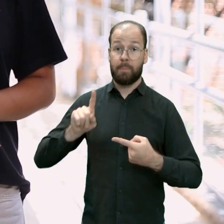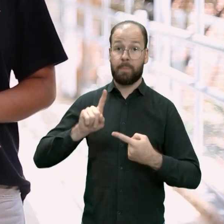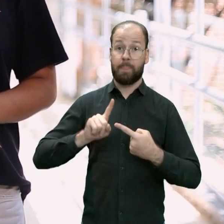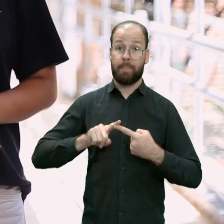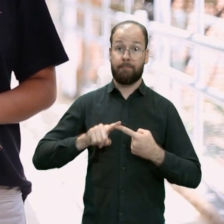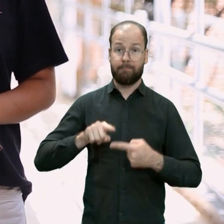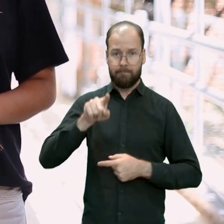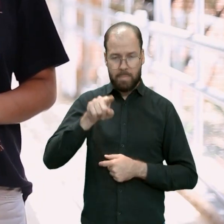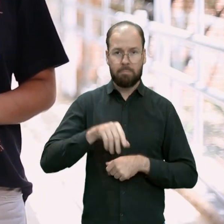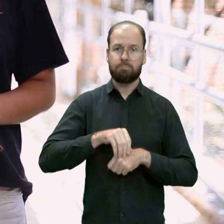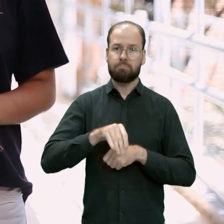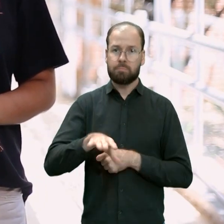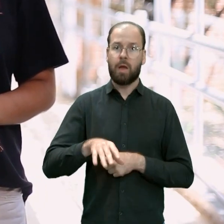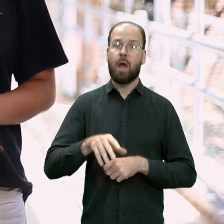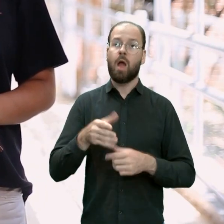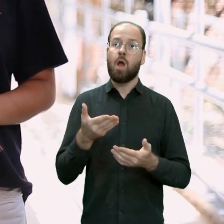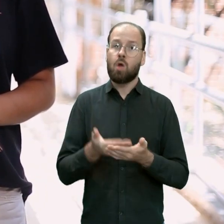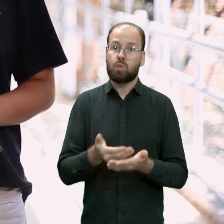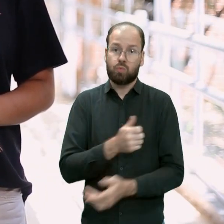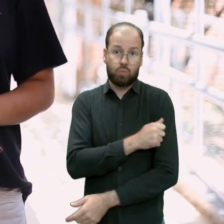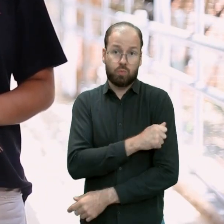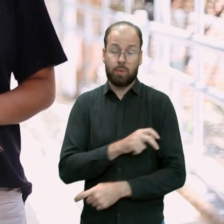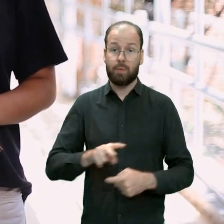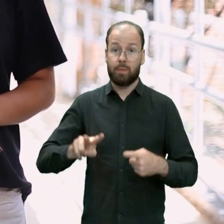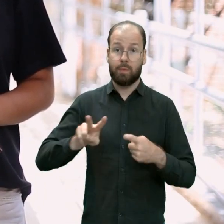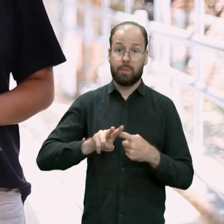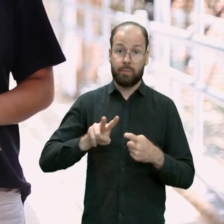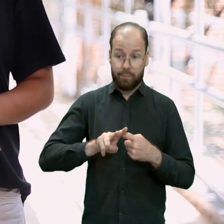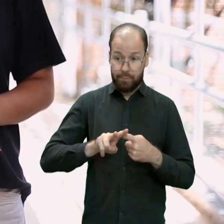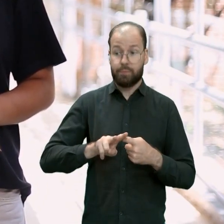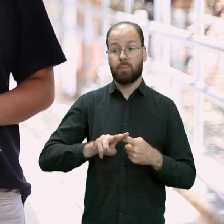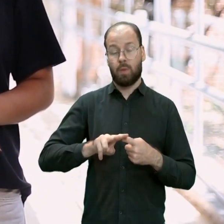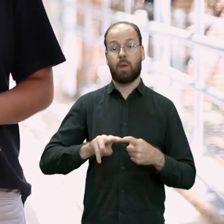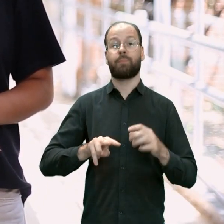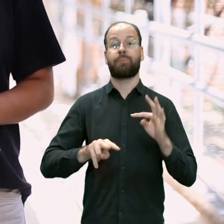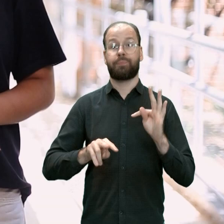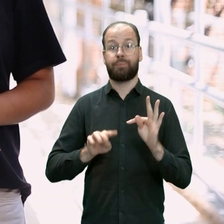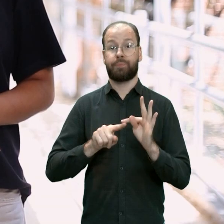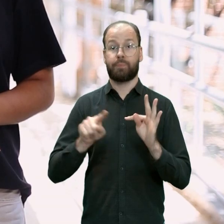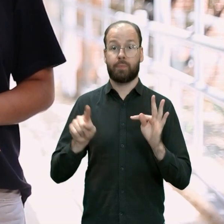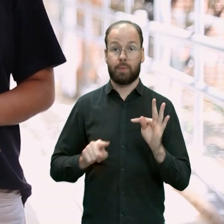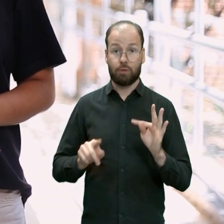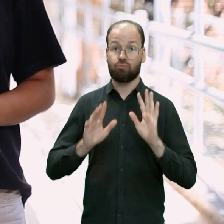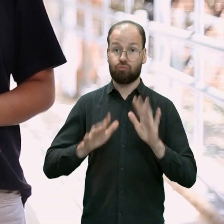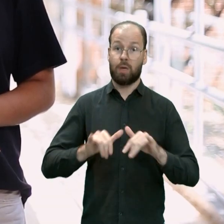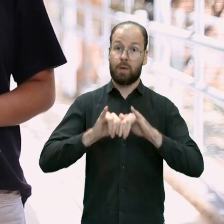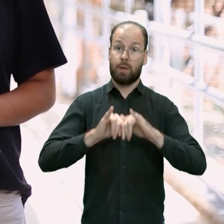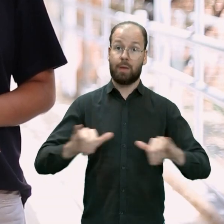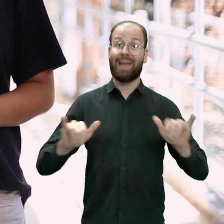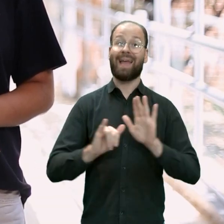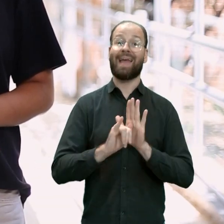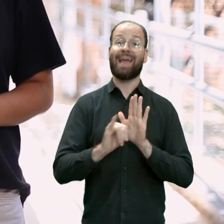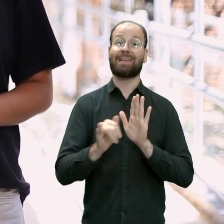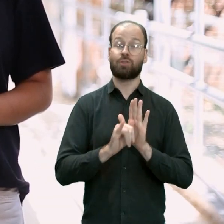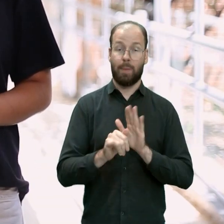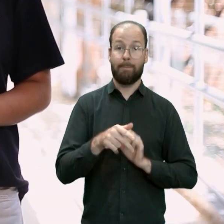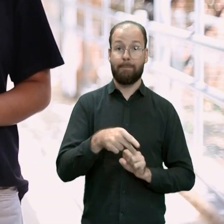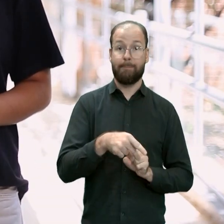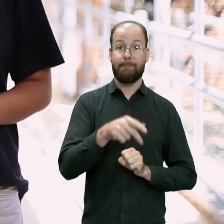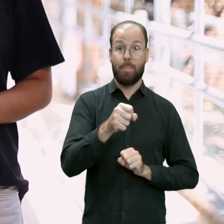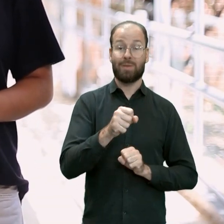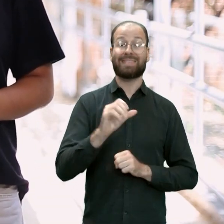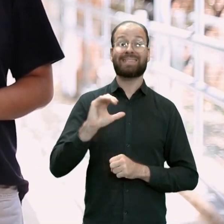Para você, estudante de veterinária e zootecnia, já foi publicado o edital do programa de pós-graduação em ciência